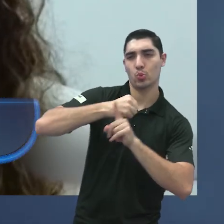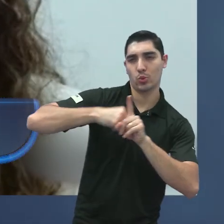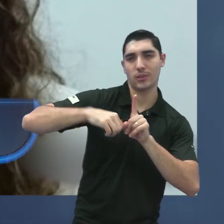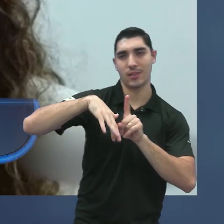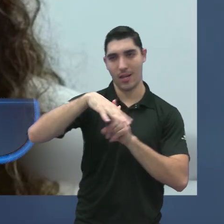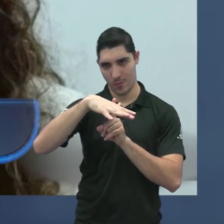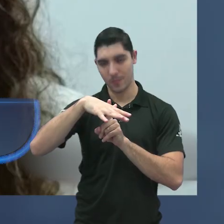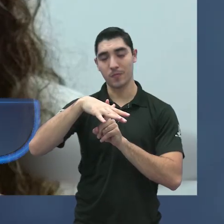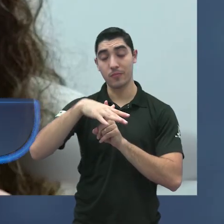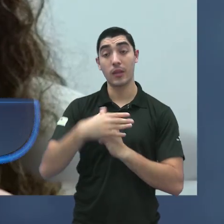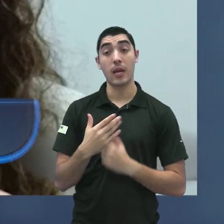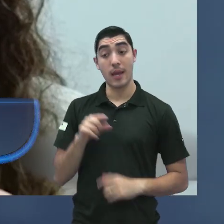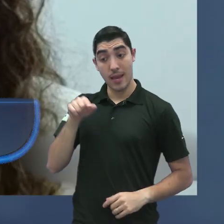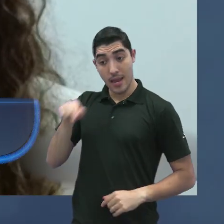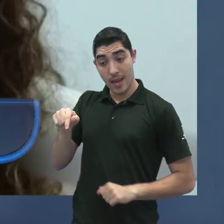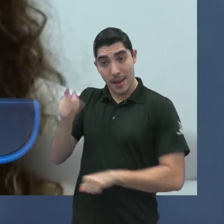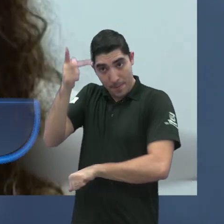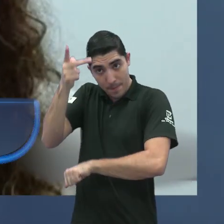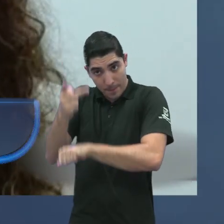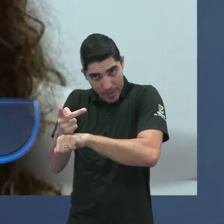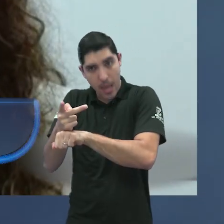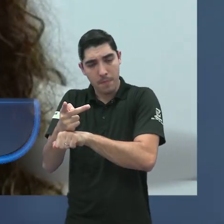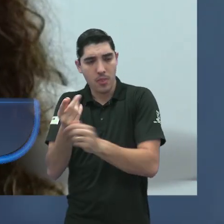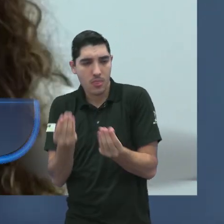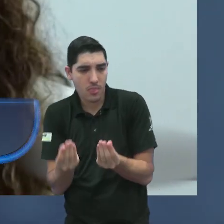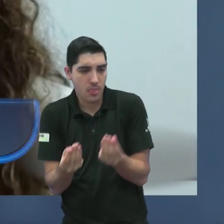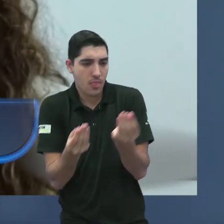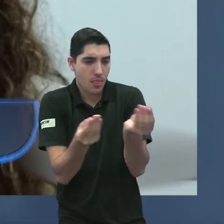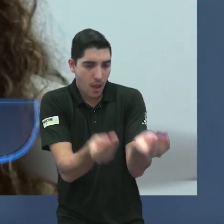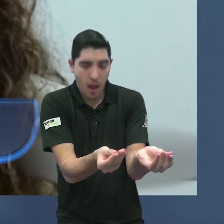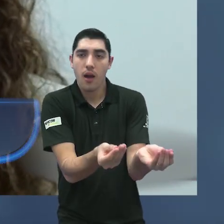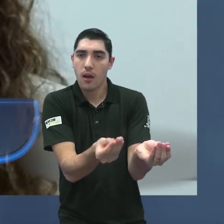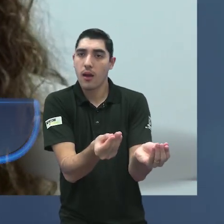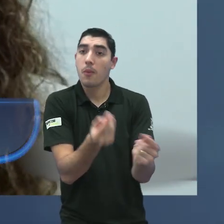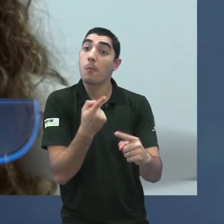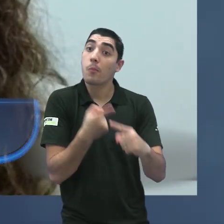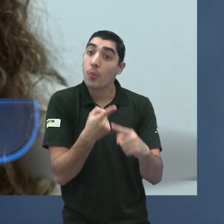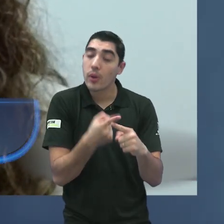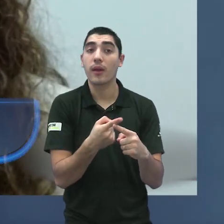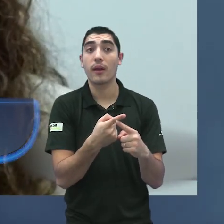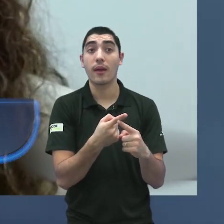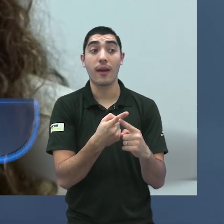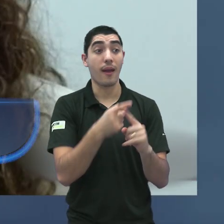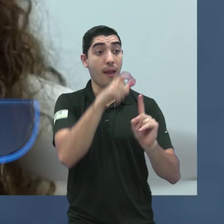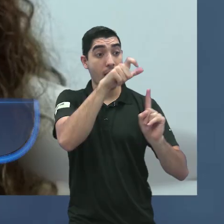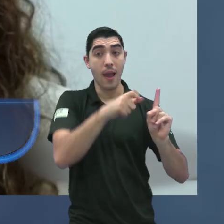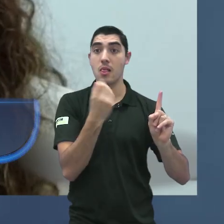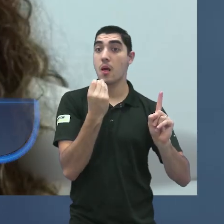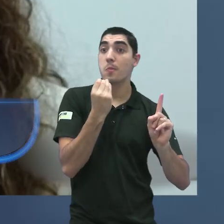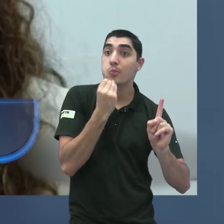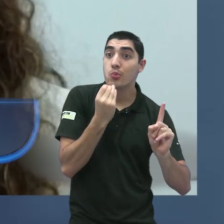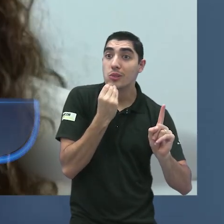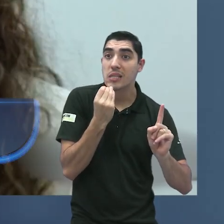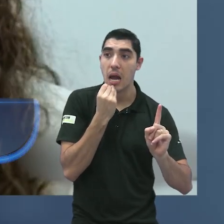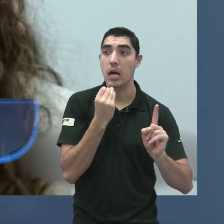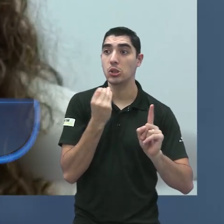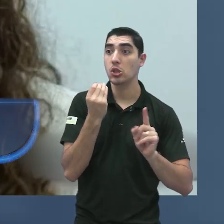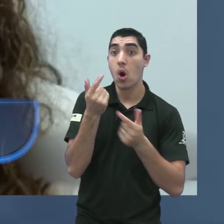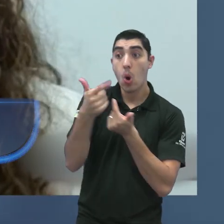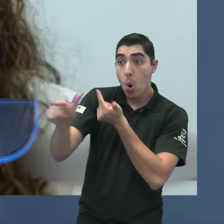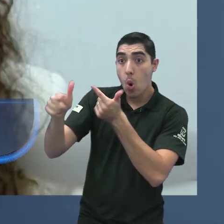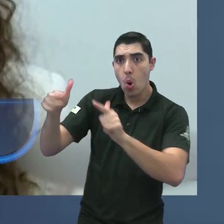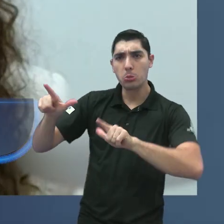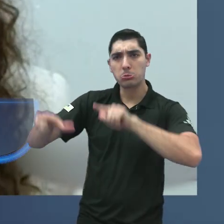prêmio ele tenha entrada, tenha uma boa aceitação, e ele vem tendo em todas as áreas